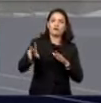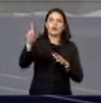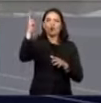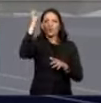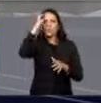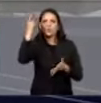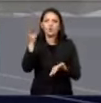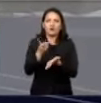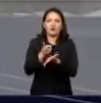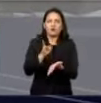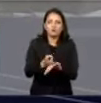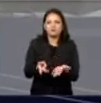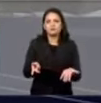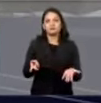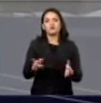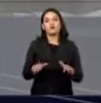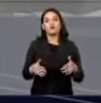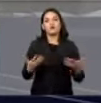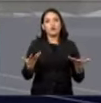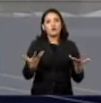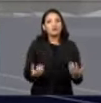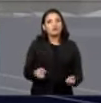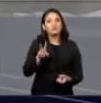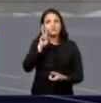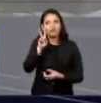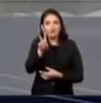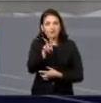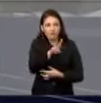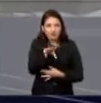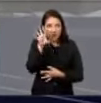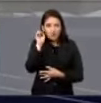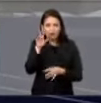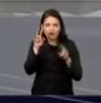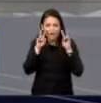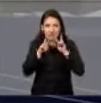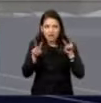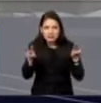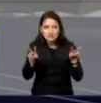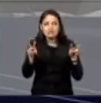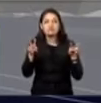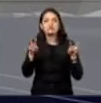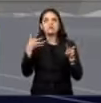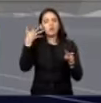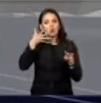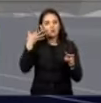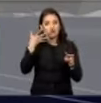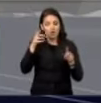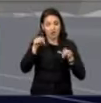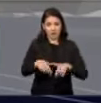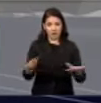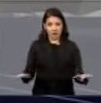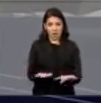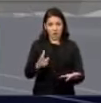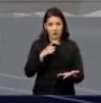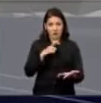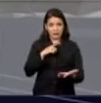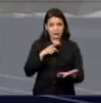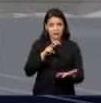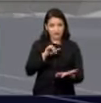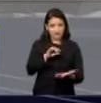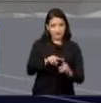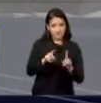Enfim, vamos ouvir os senhores. Essa audiência é gravada e tudo que aqui se diz